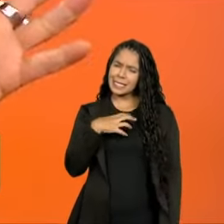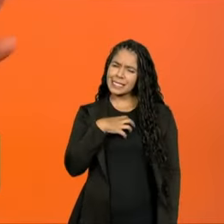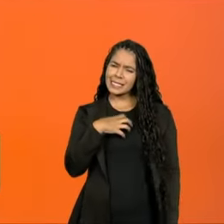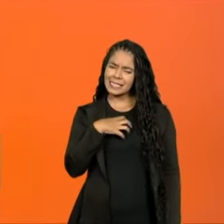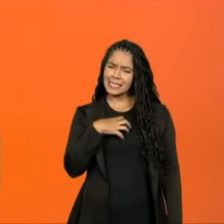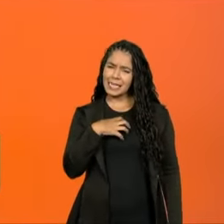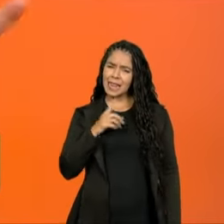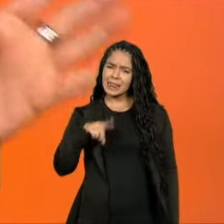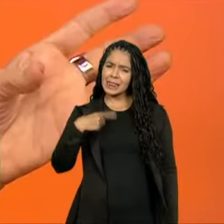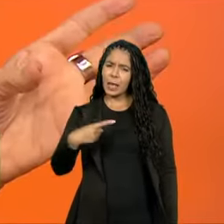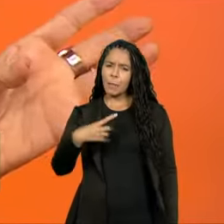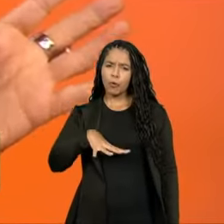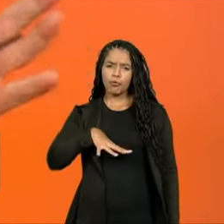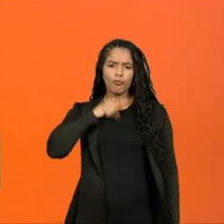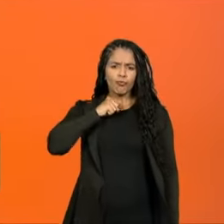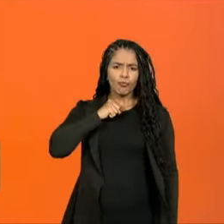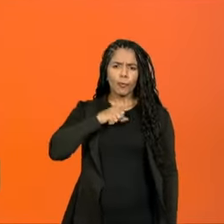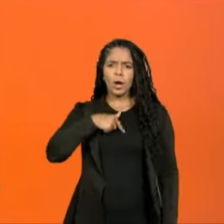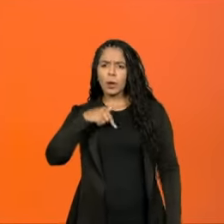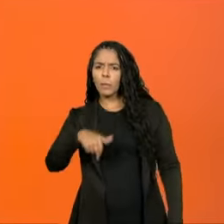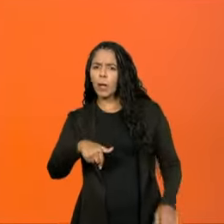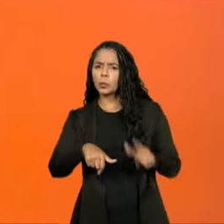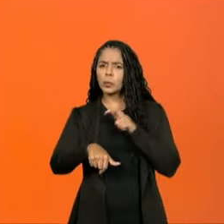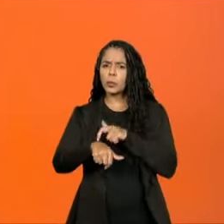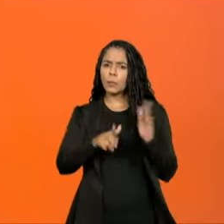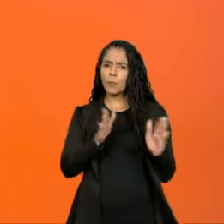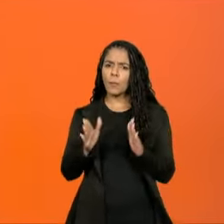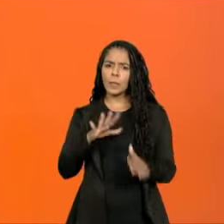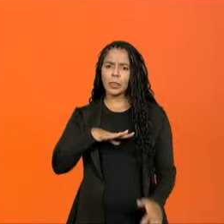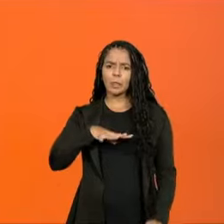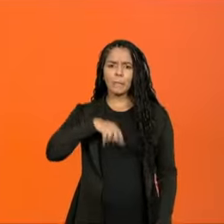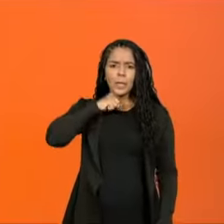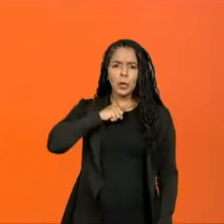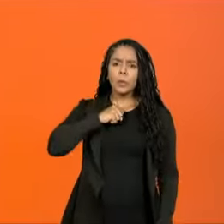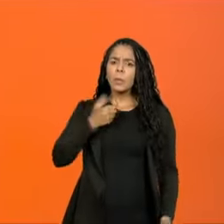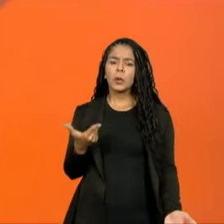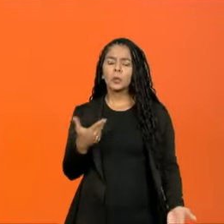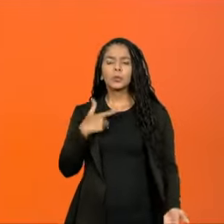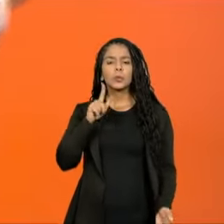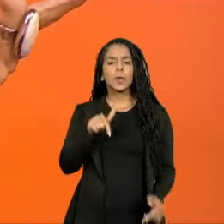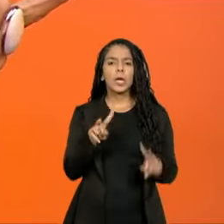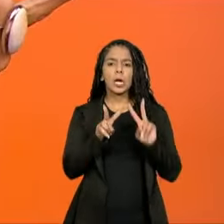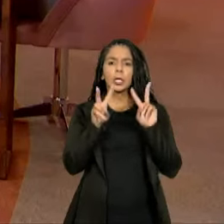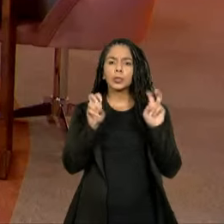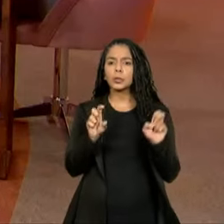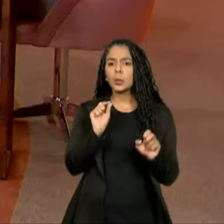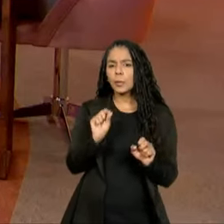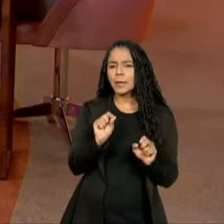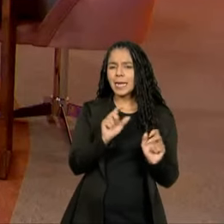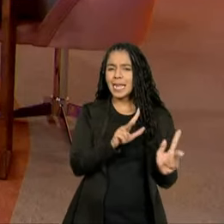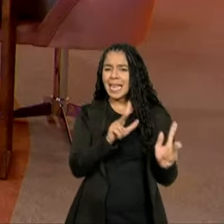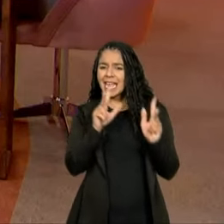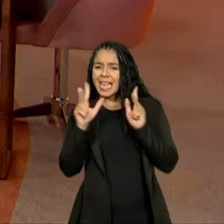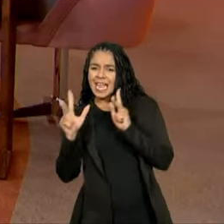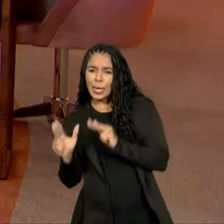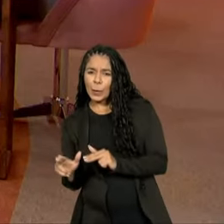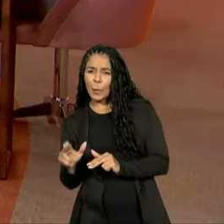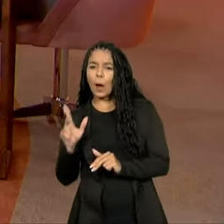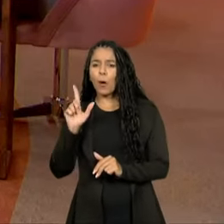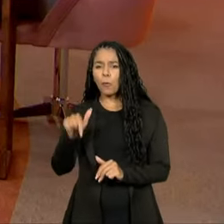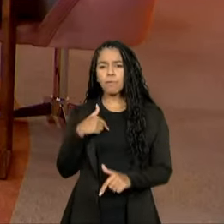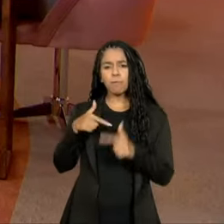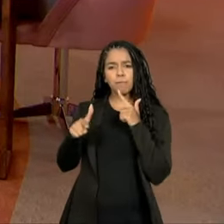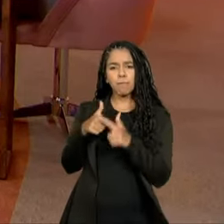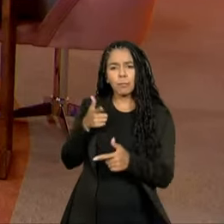no pós-menopausa, durante a menopausa, elas correspondem um pouco à disfunção erétil na andropausa do